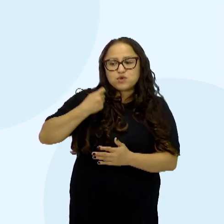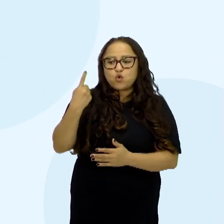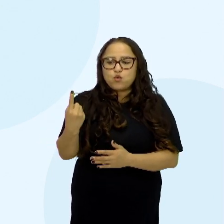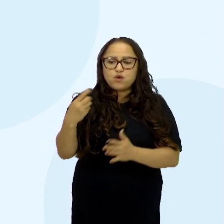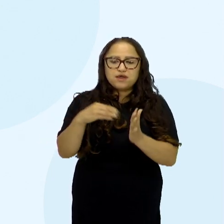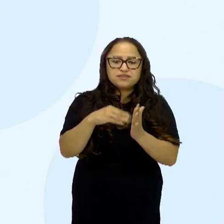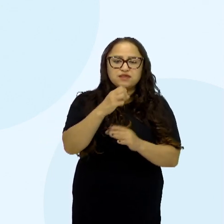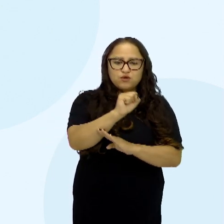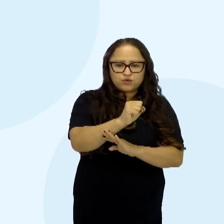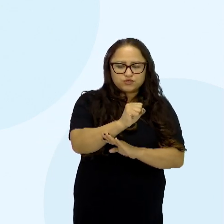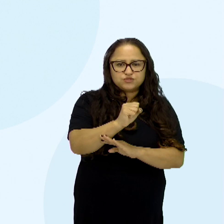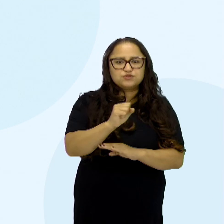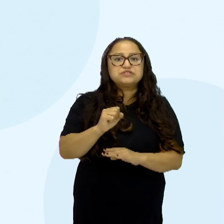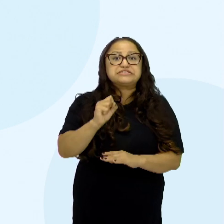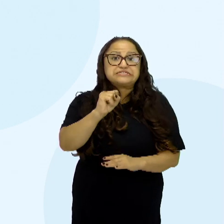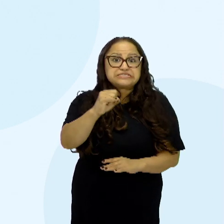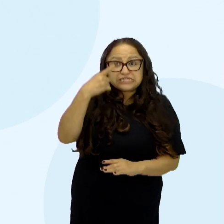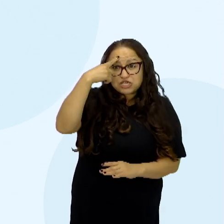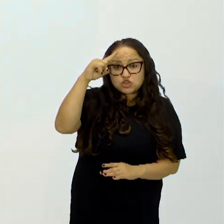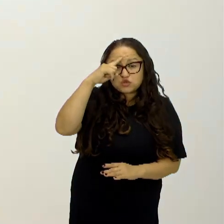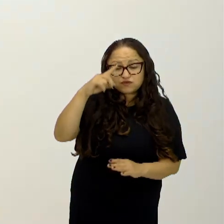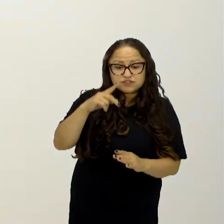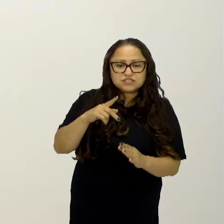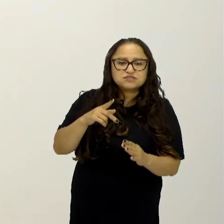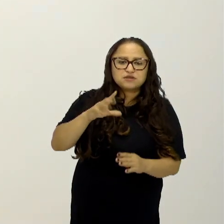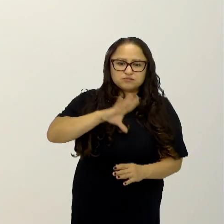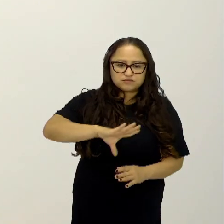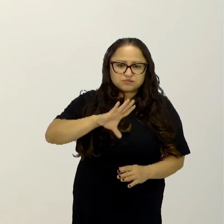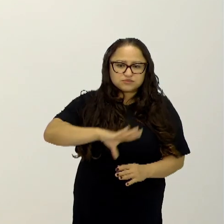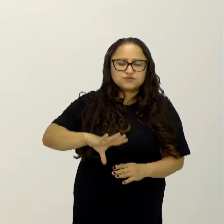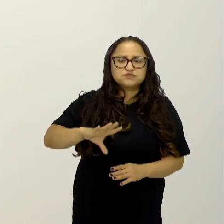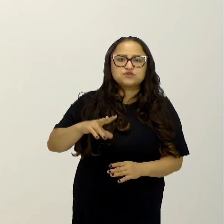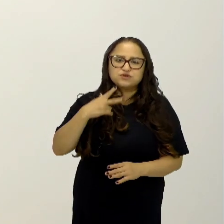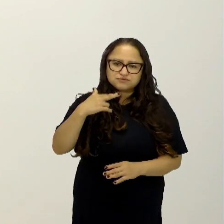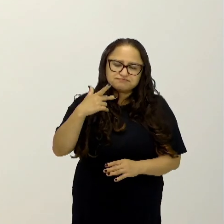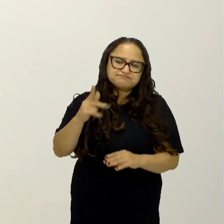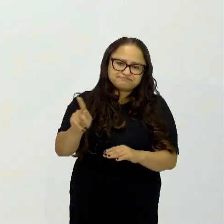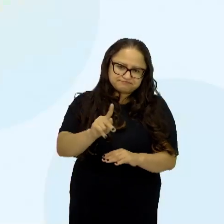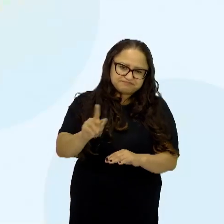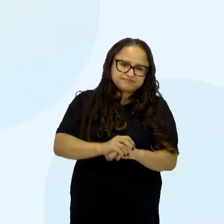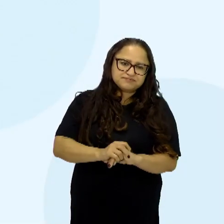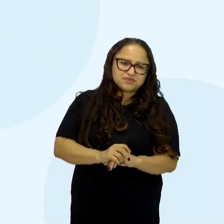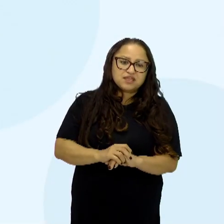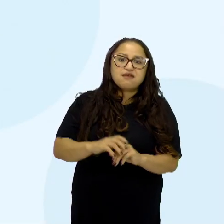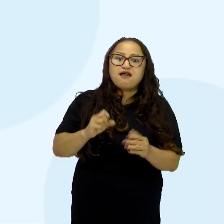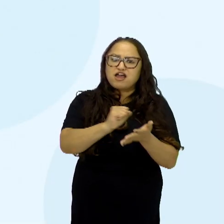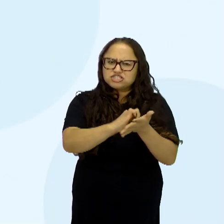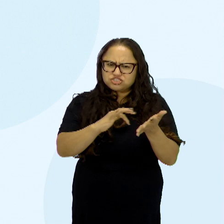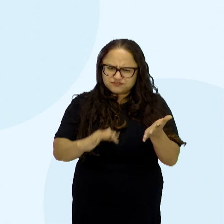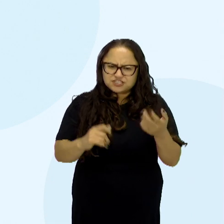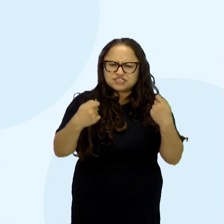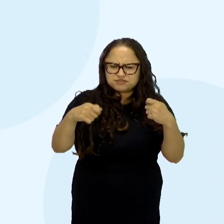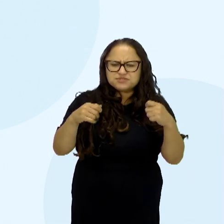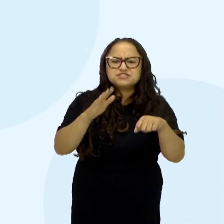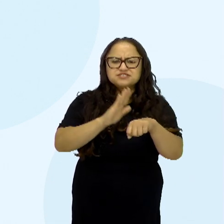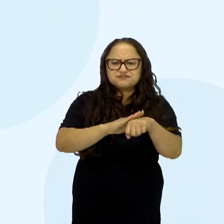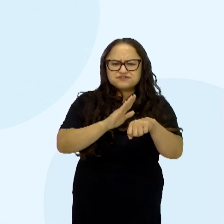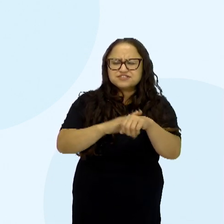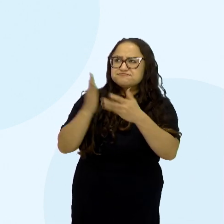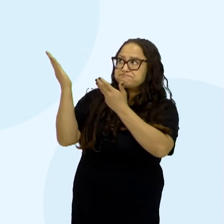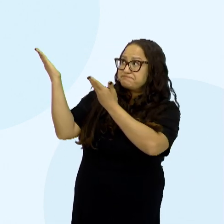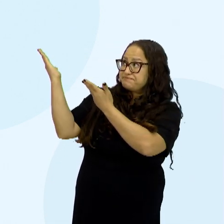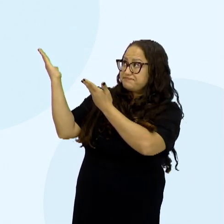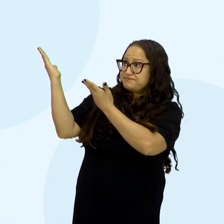procurar aí o professor de língua portuguesa, e vocês também têm tarefas para fazer, tá? Produza imagens,